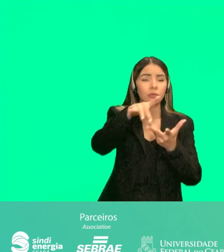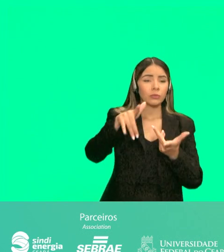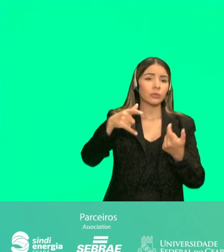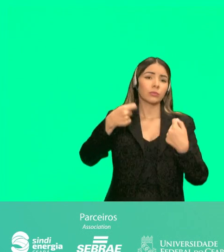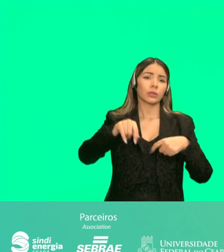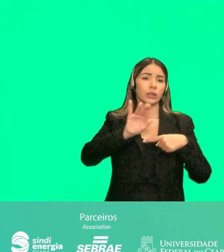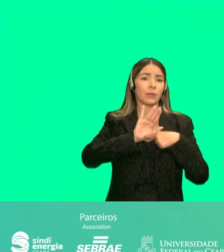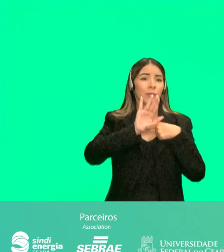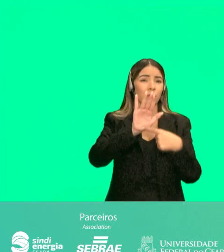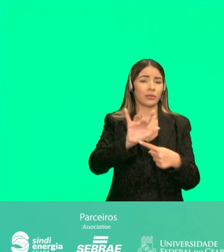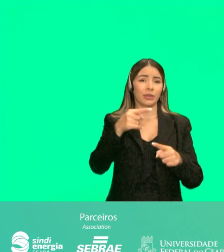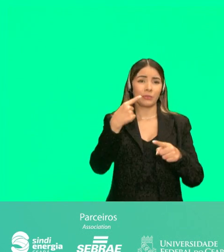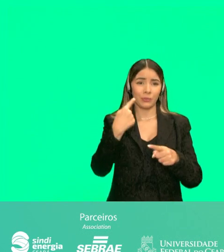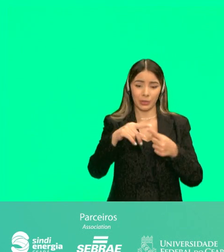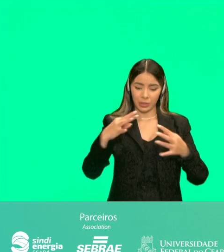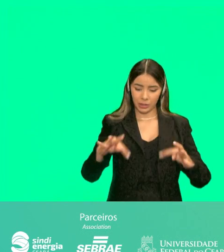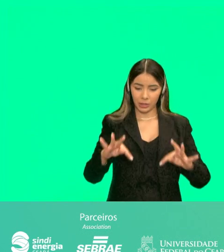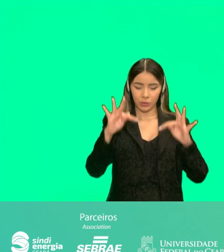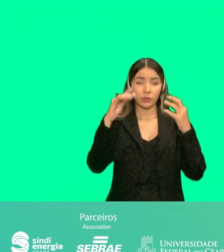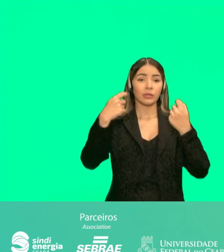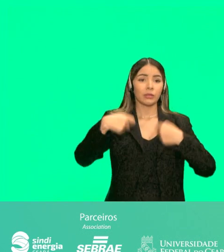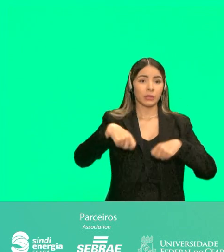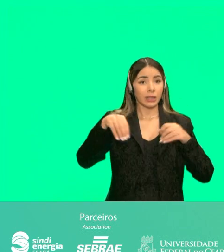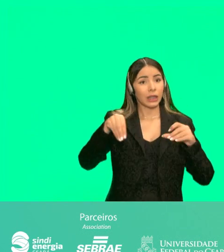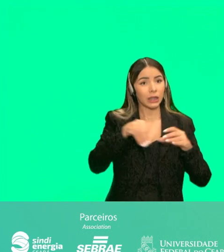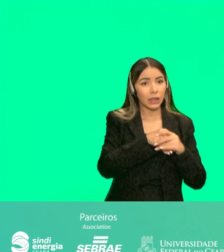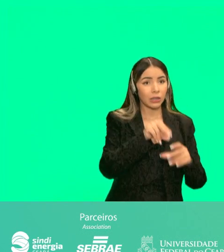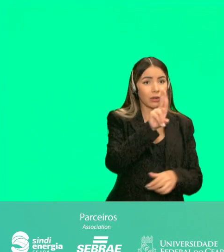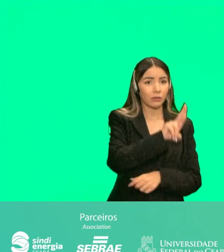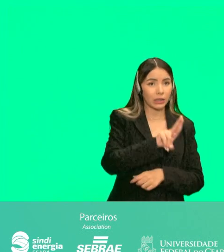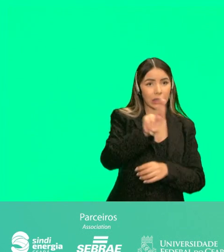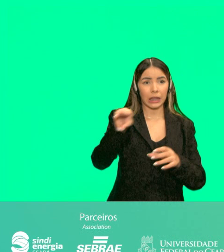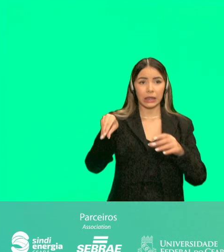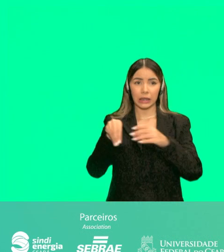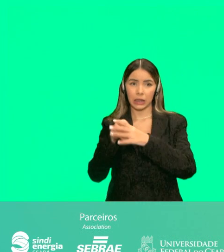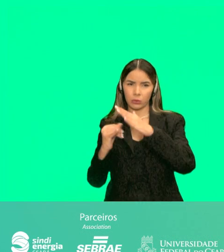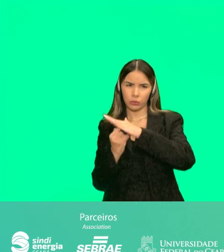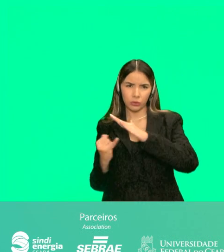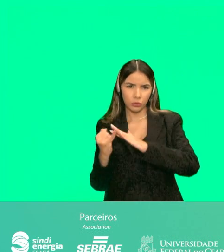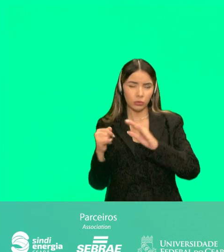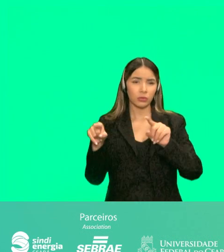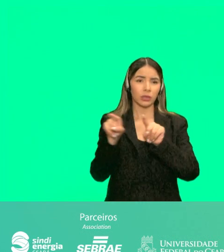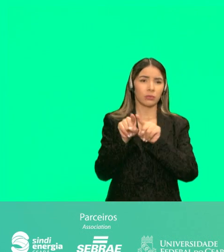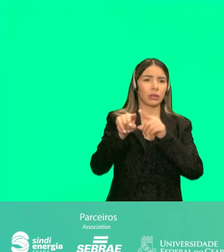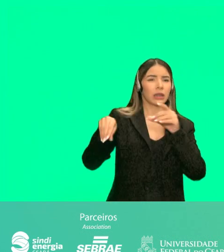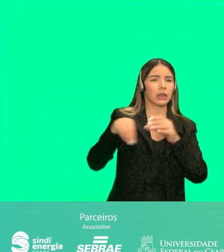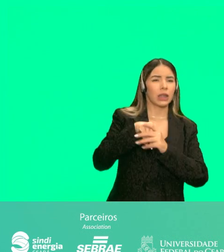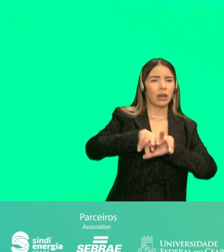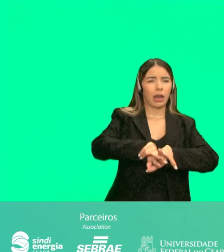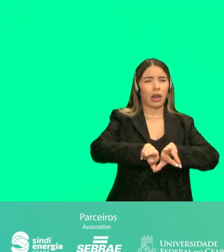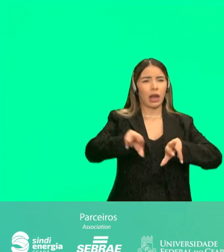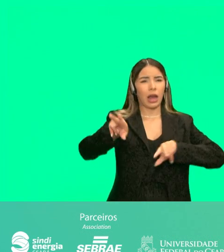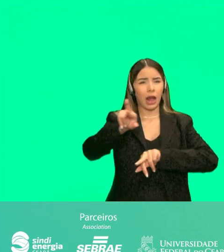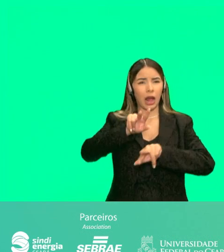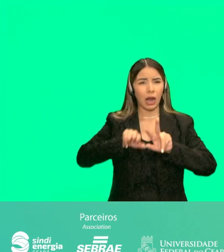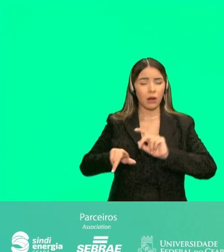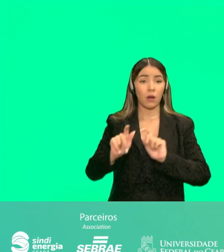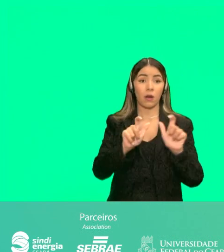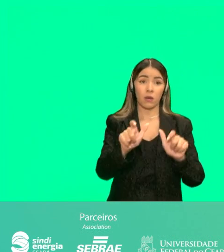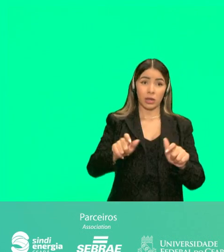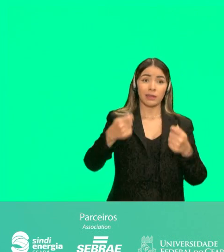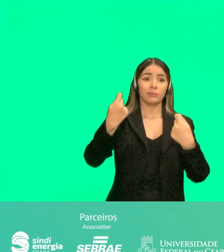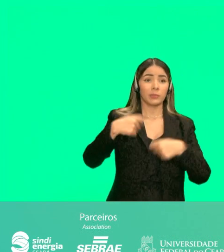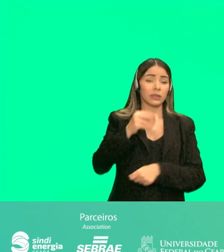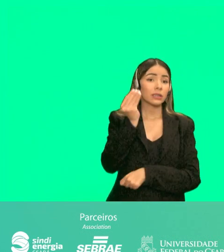university, demonstração. A must tecnologia be precisa estar dentro da tested universidade, every precisa estar day, dentro do tested setor and sanitário, assessed every precisa estar day dentro do Fraunhofer, on precisa how estar to improve sendo costs testada e